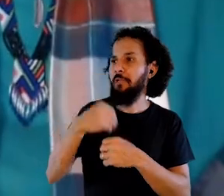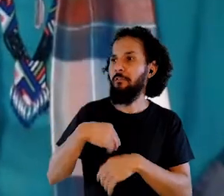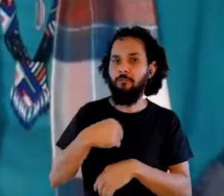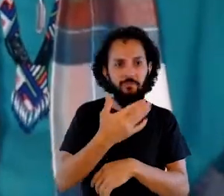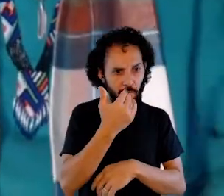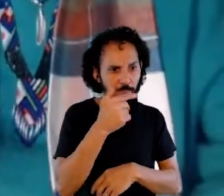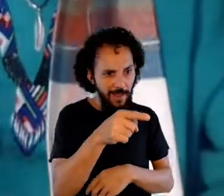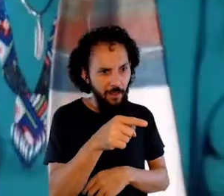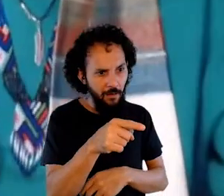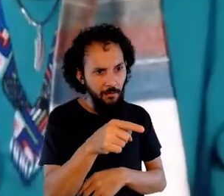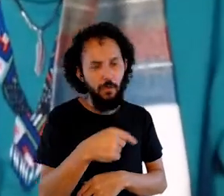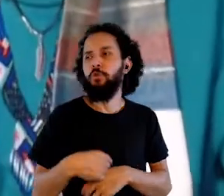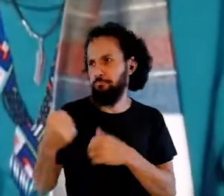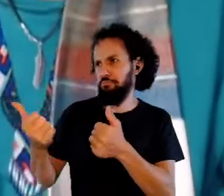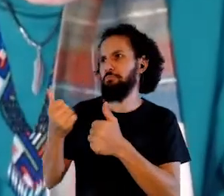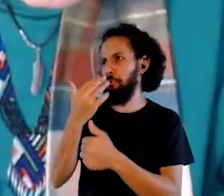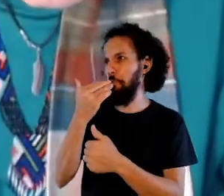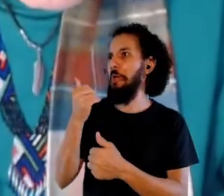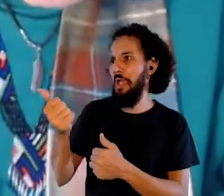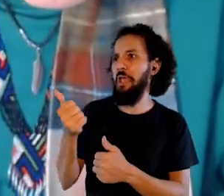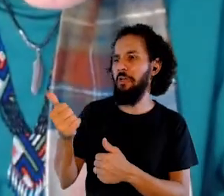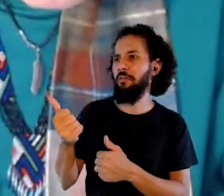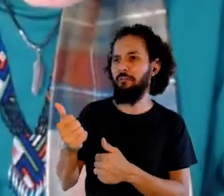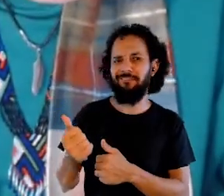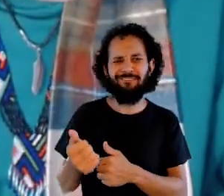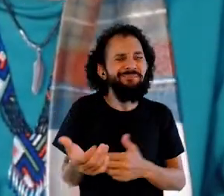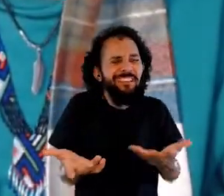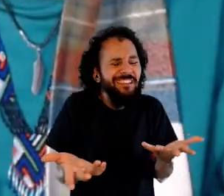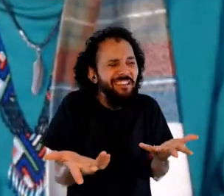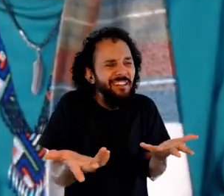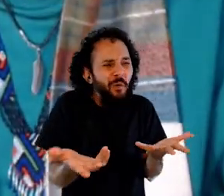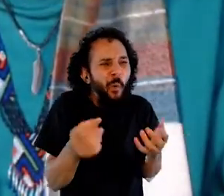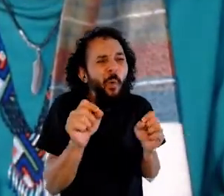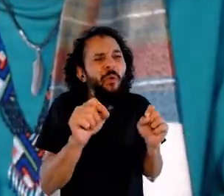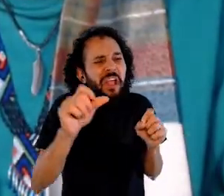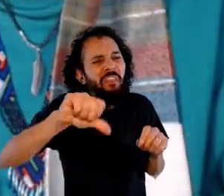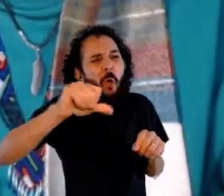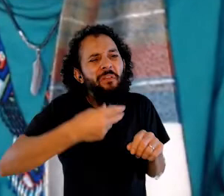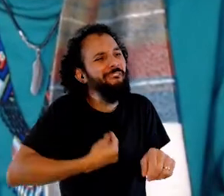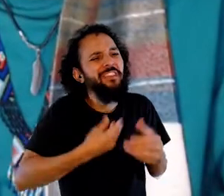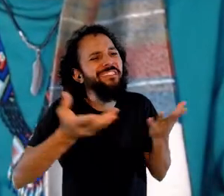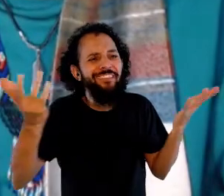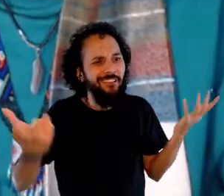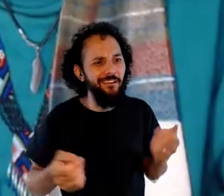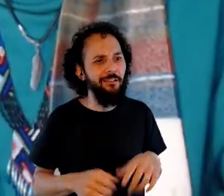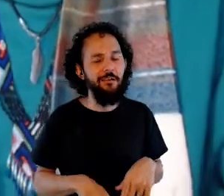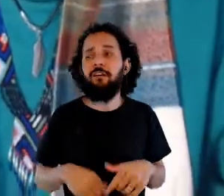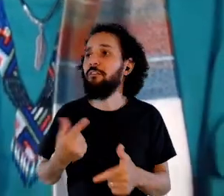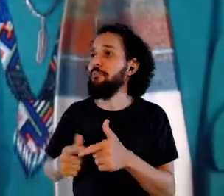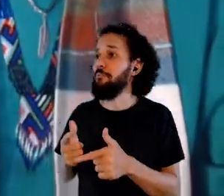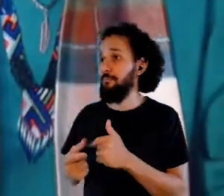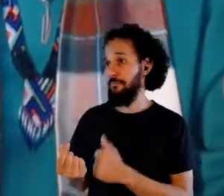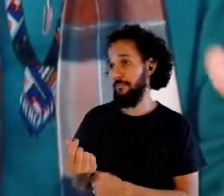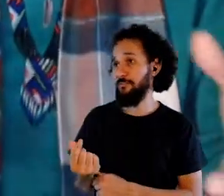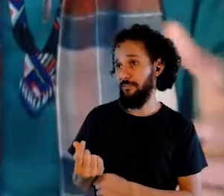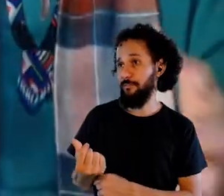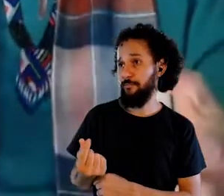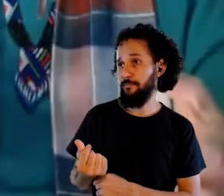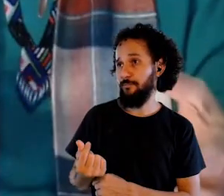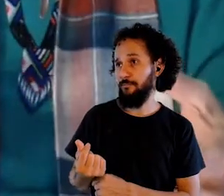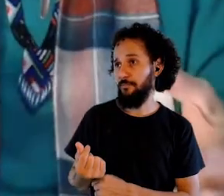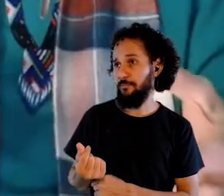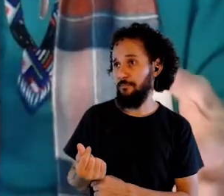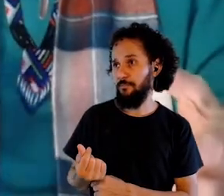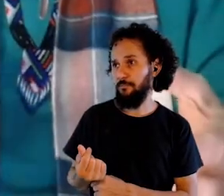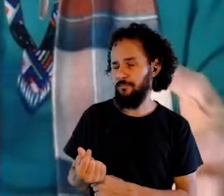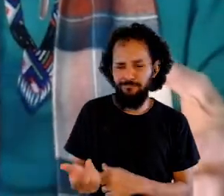estou. Então, o que está tão ruim na tua vida? É que eu estou com um problema financeiro. Pô, então tua vida não está uma